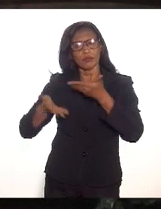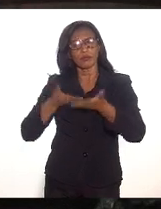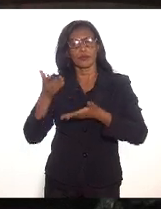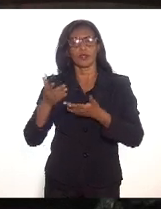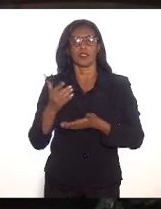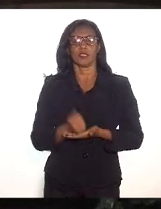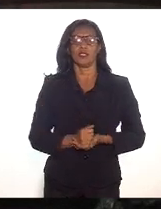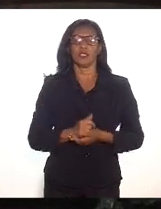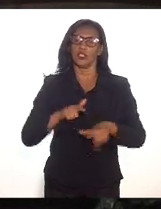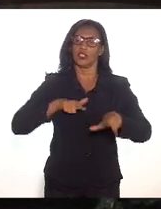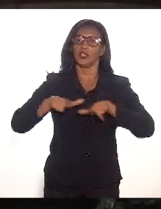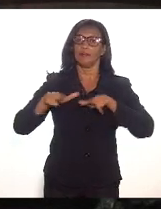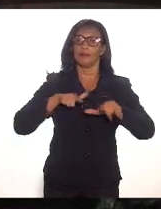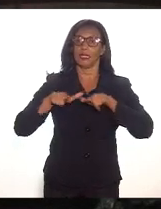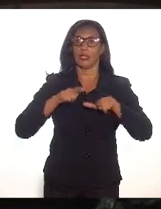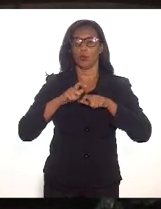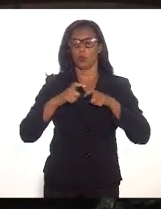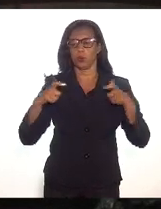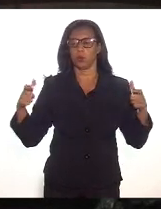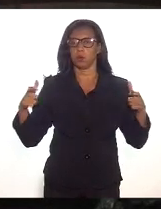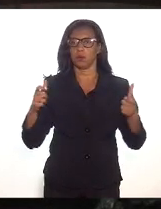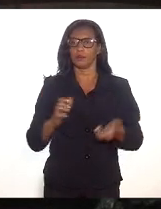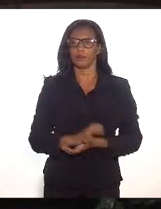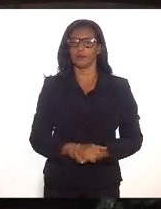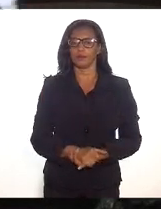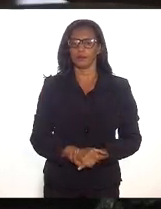de geração de empregos.